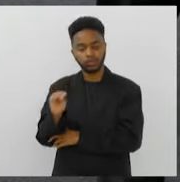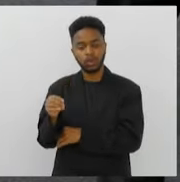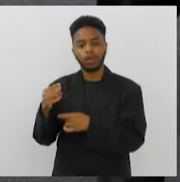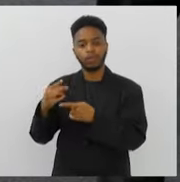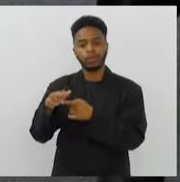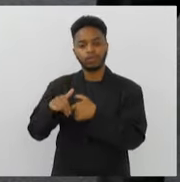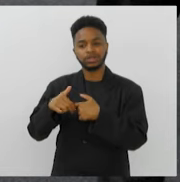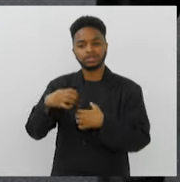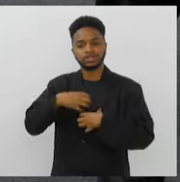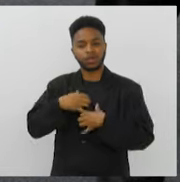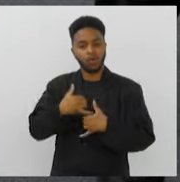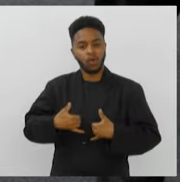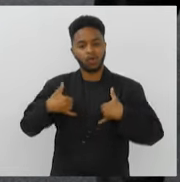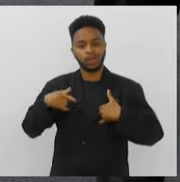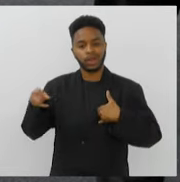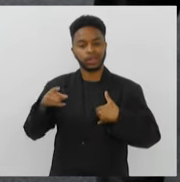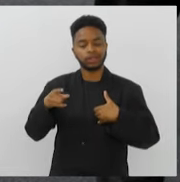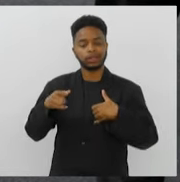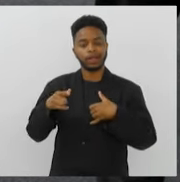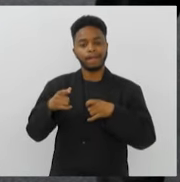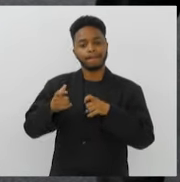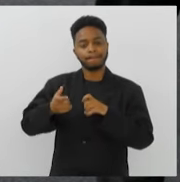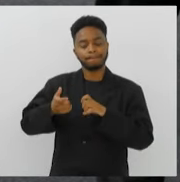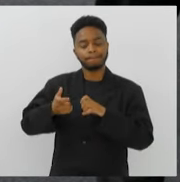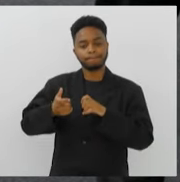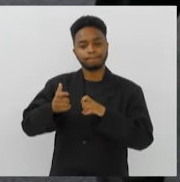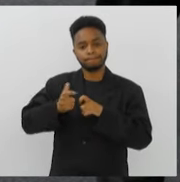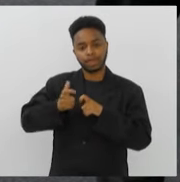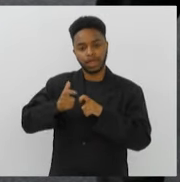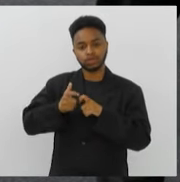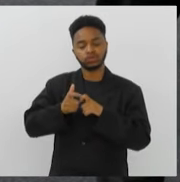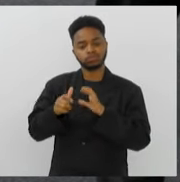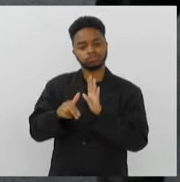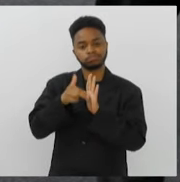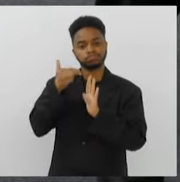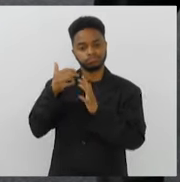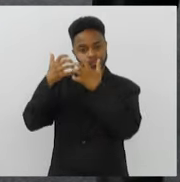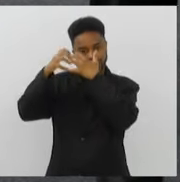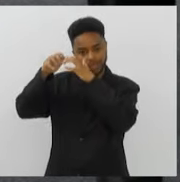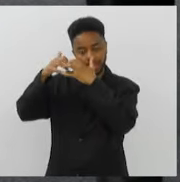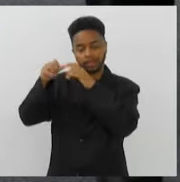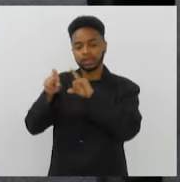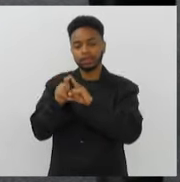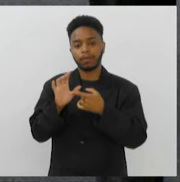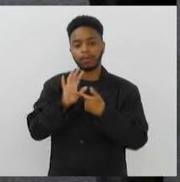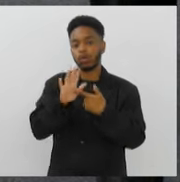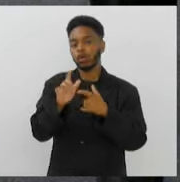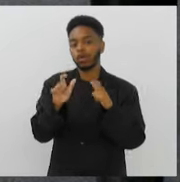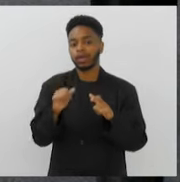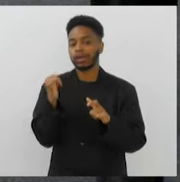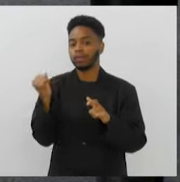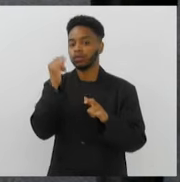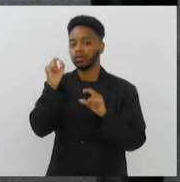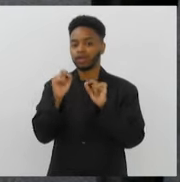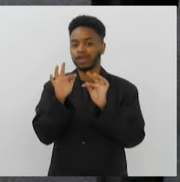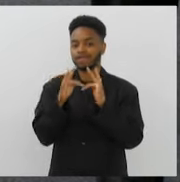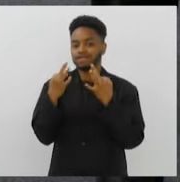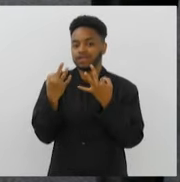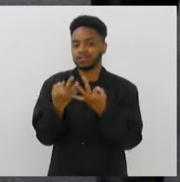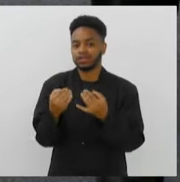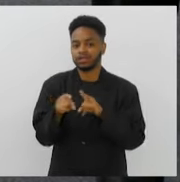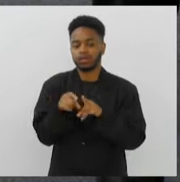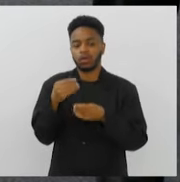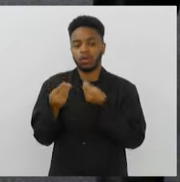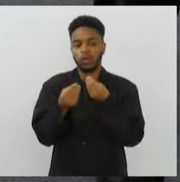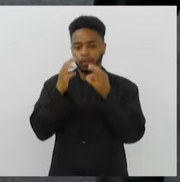um neurocientista, trazendo também esse local muito importante que é da família e do